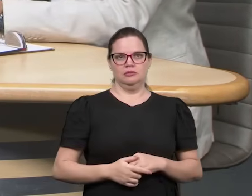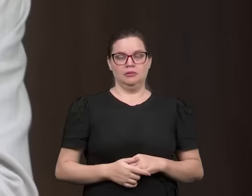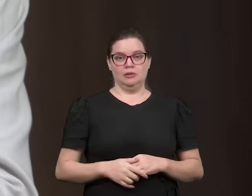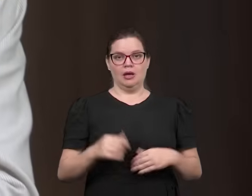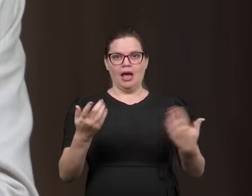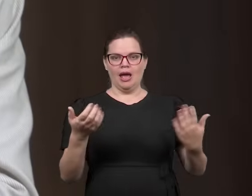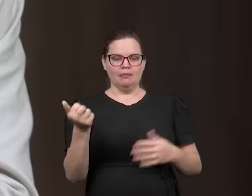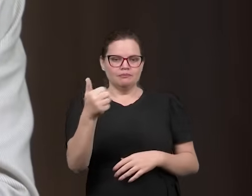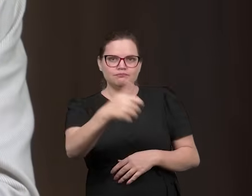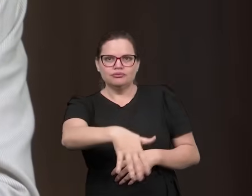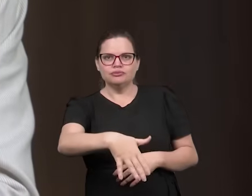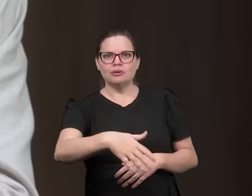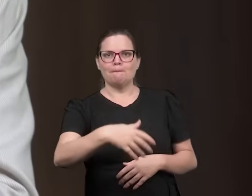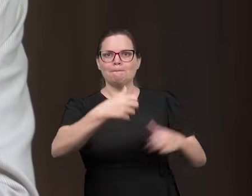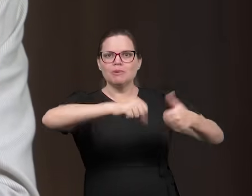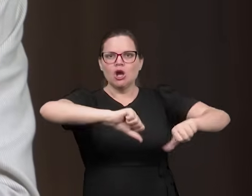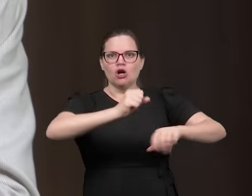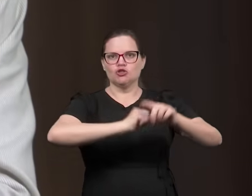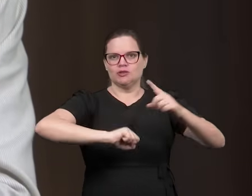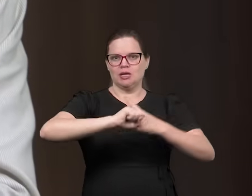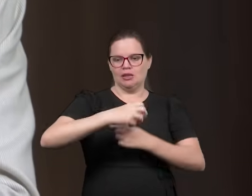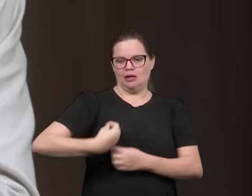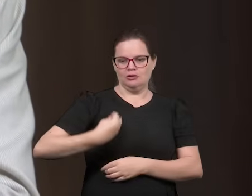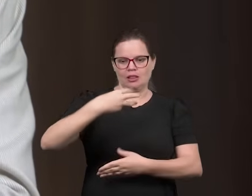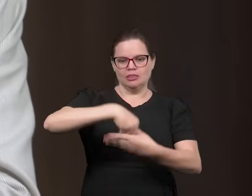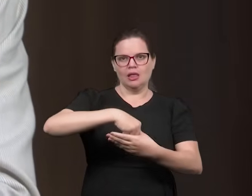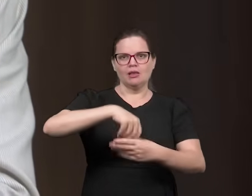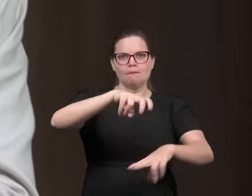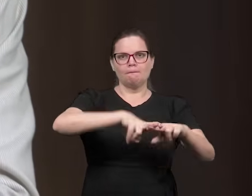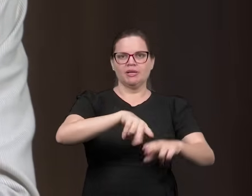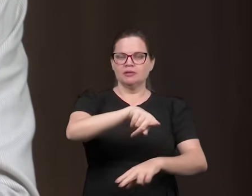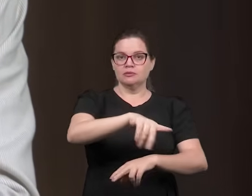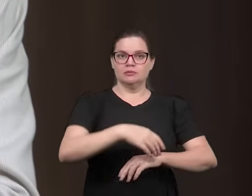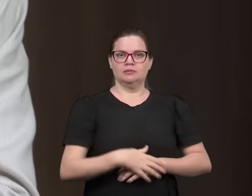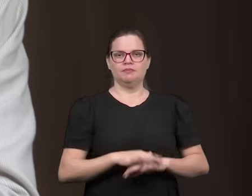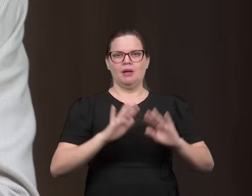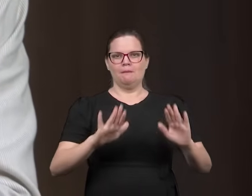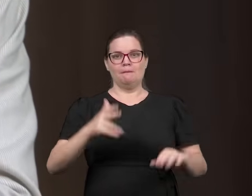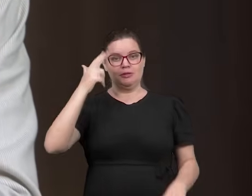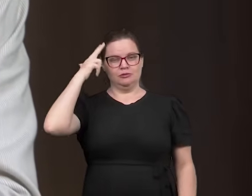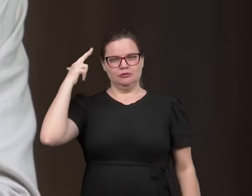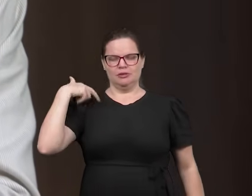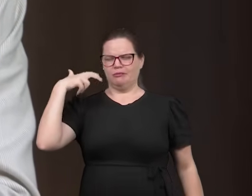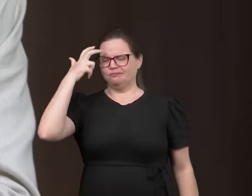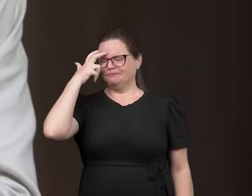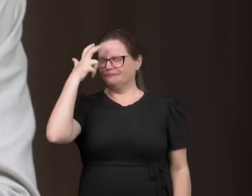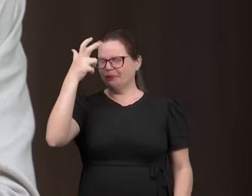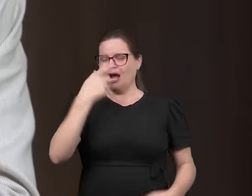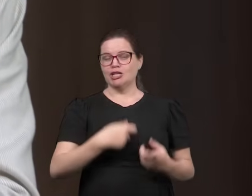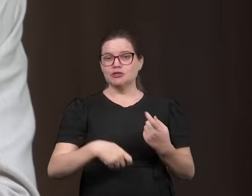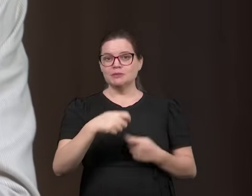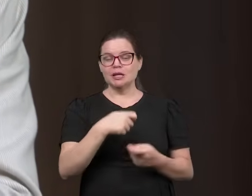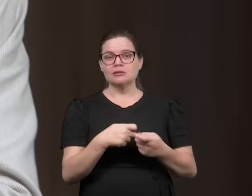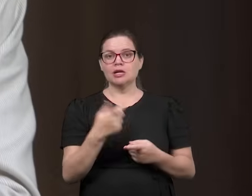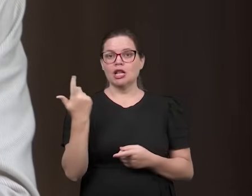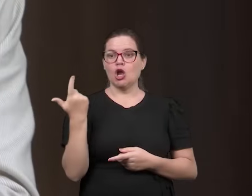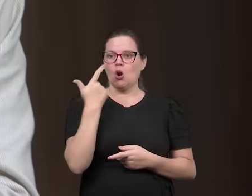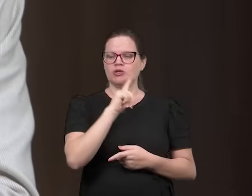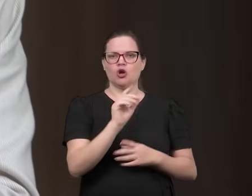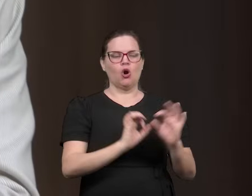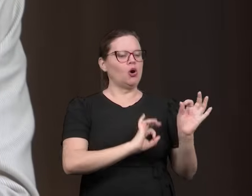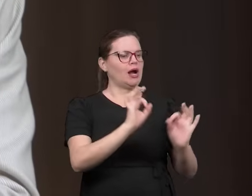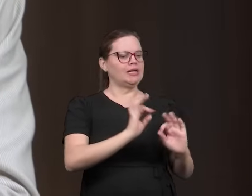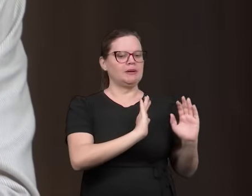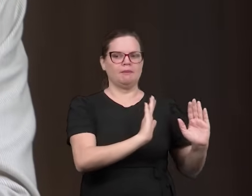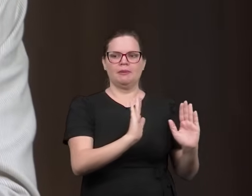escória da sociedade está ali. E ele era tão inteligente, ele tinha uma inteligência administrativa que ele botou aquilo em